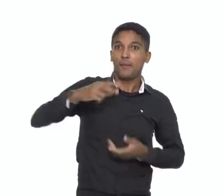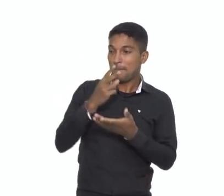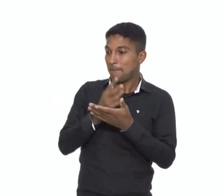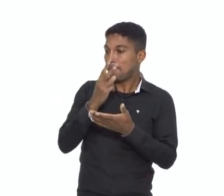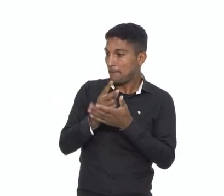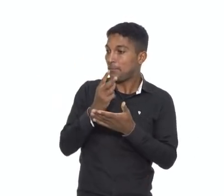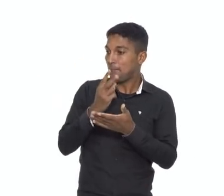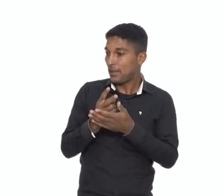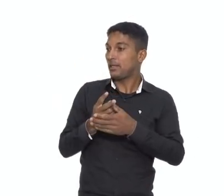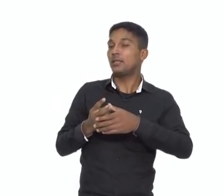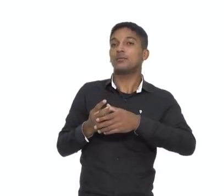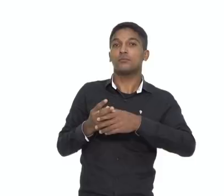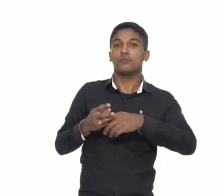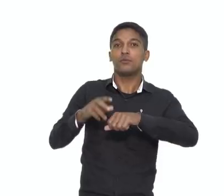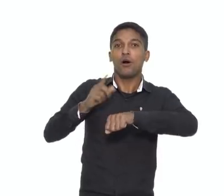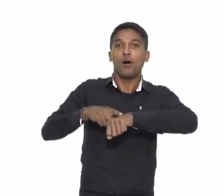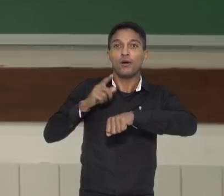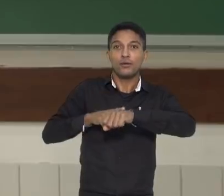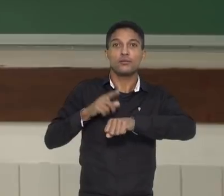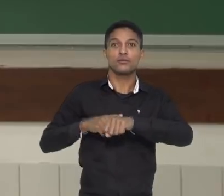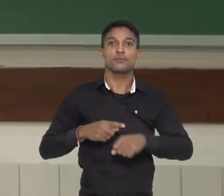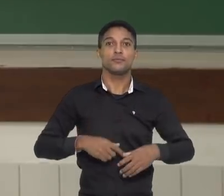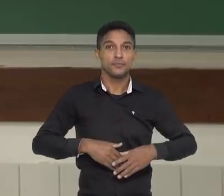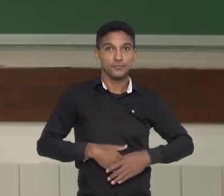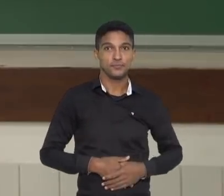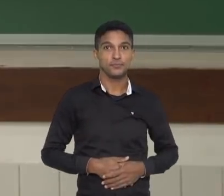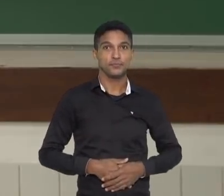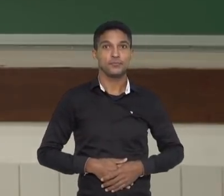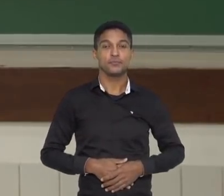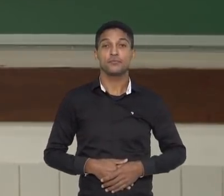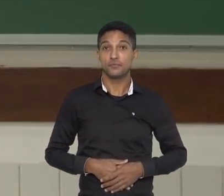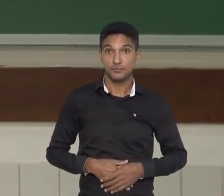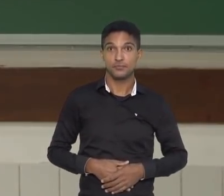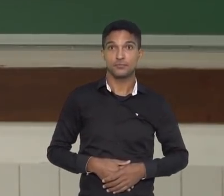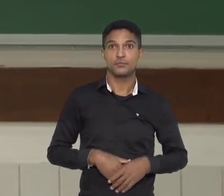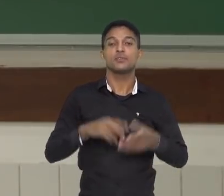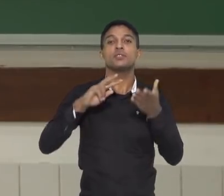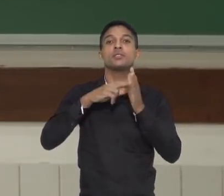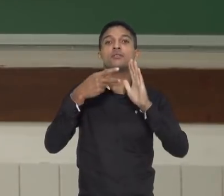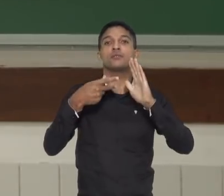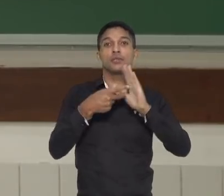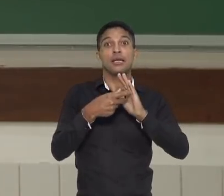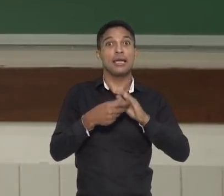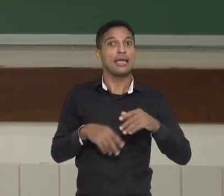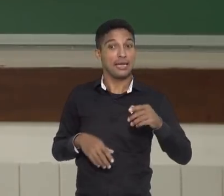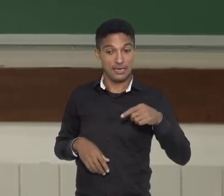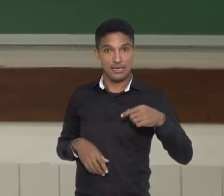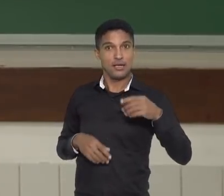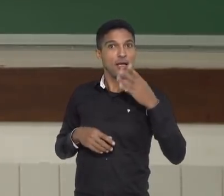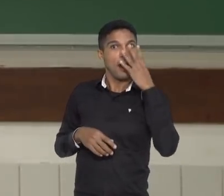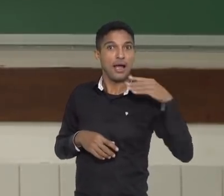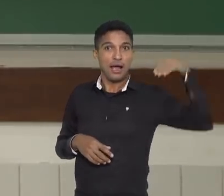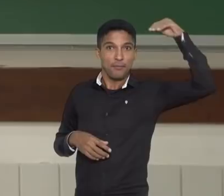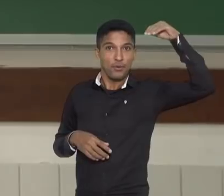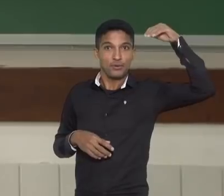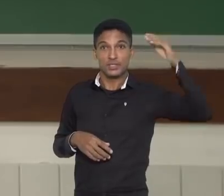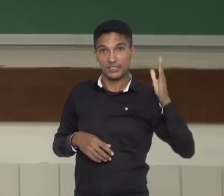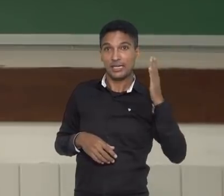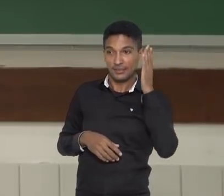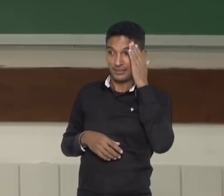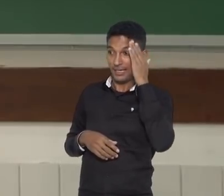Então, o que ela quer dizer aqui, ó? Que ela, sabendo a hora da visita, ela poderia